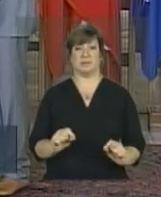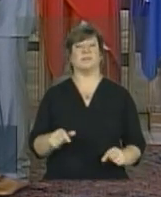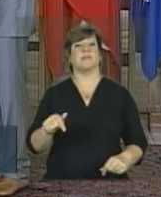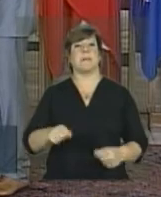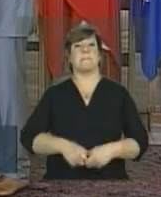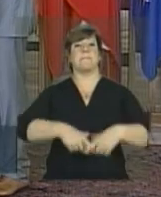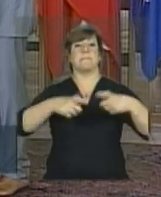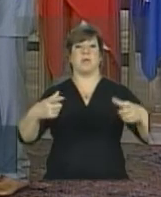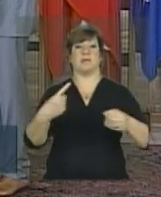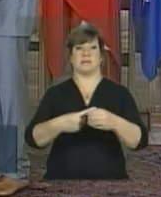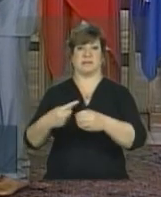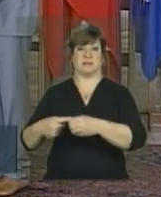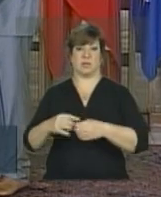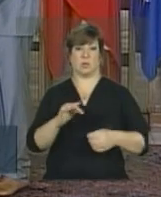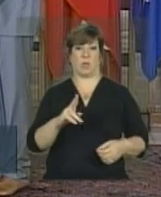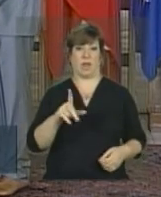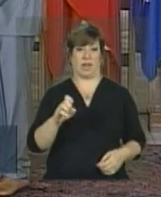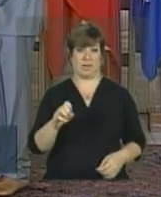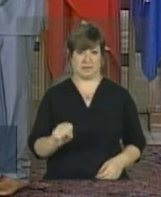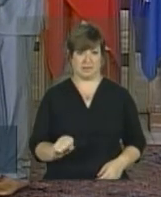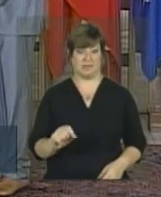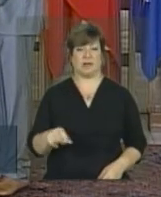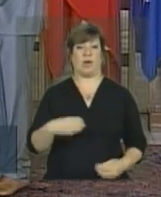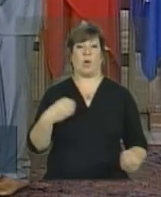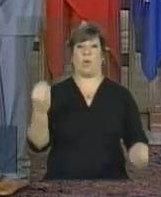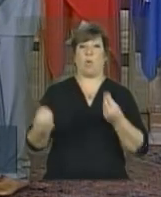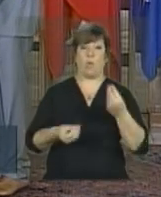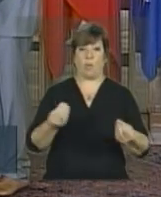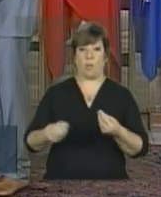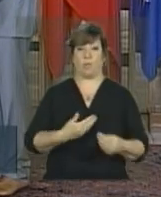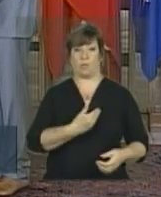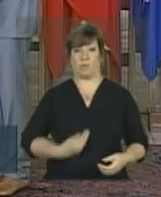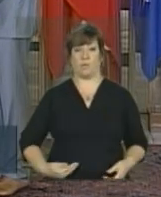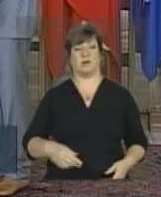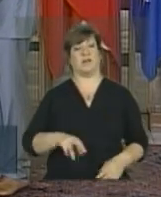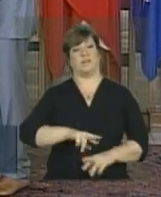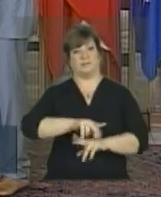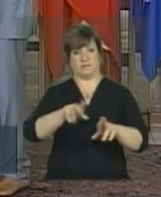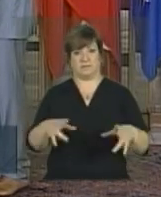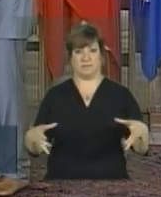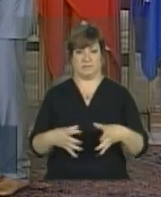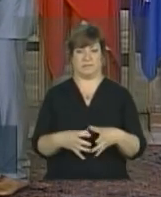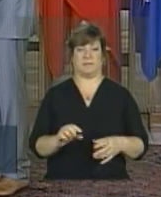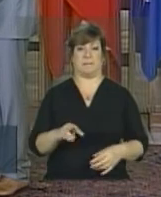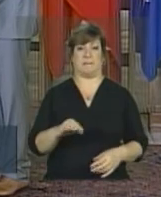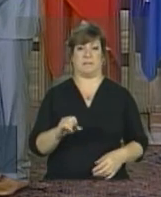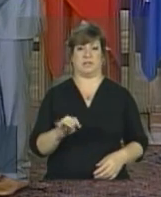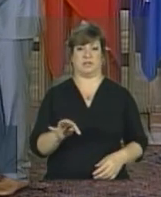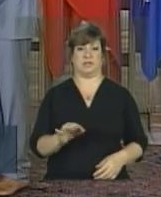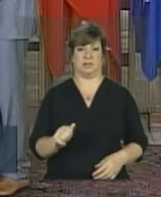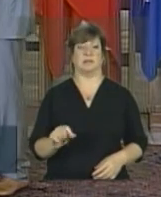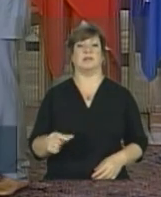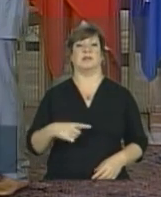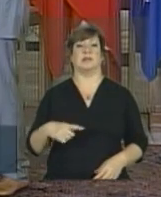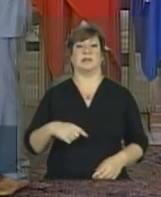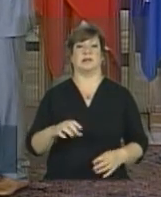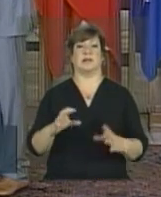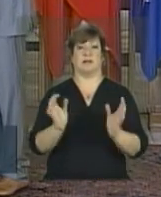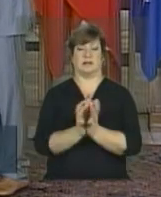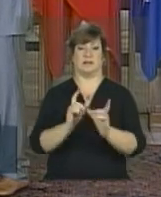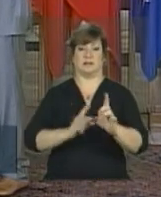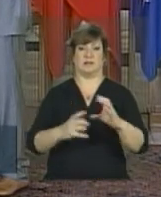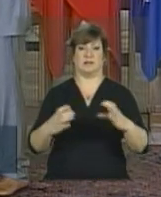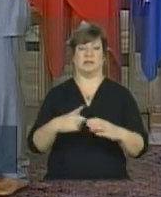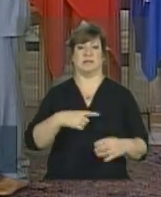e sua capital é Tunis. A forma de governo é mista. A Assembleia Nacional tem 182